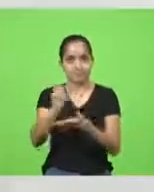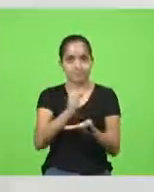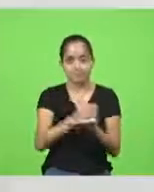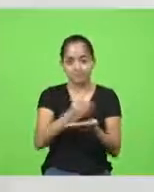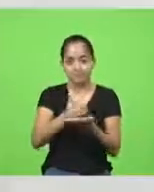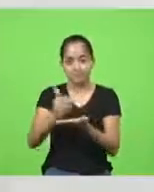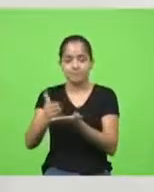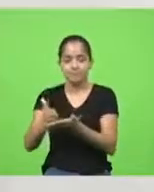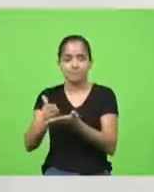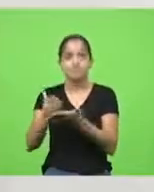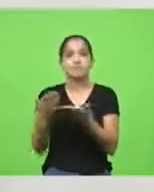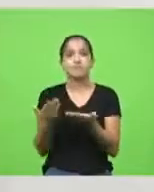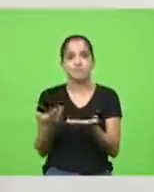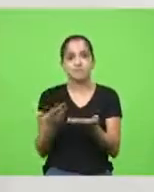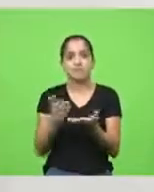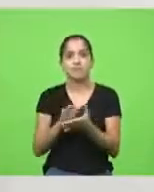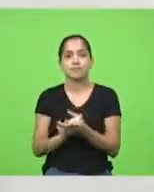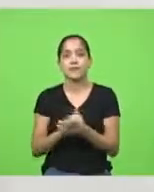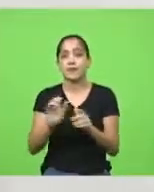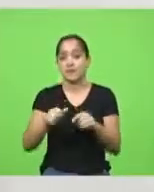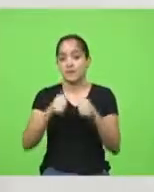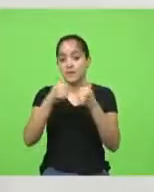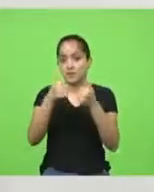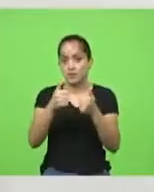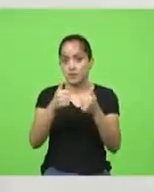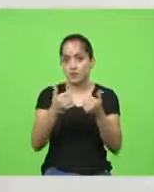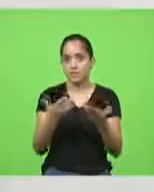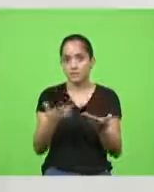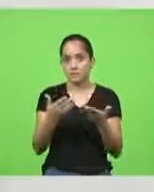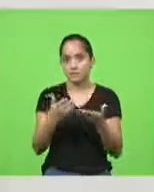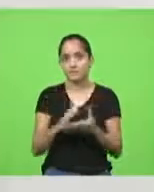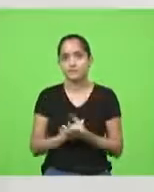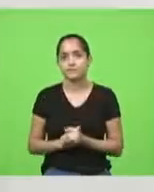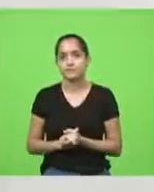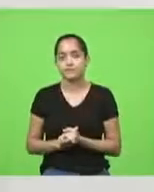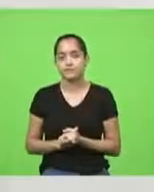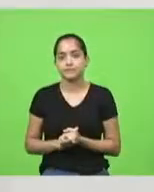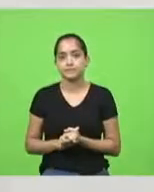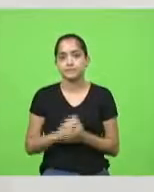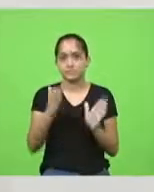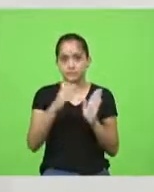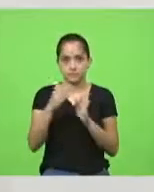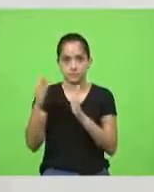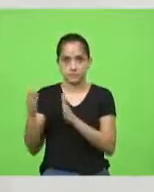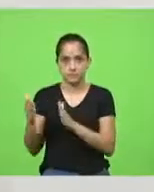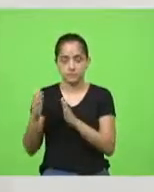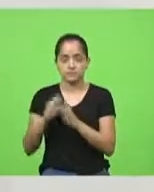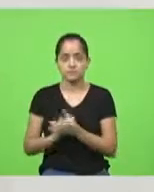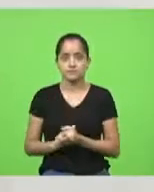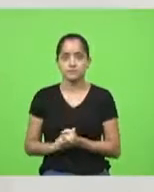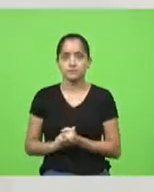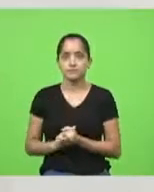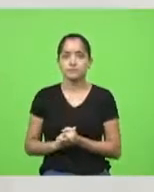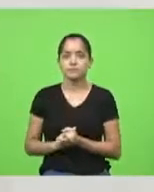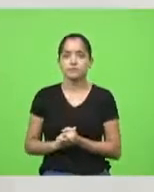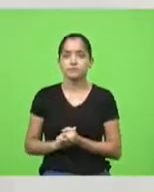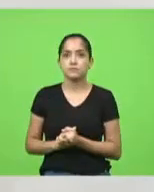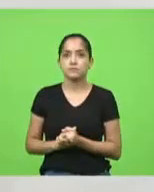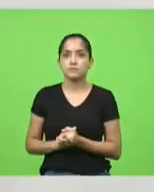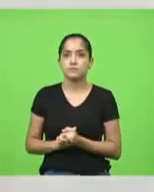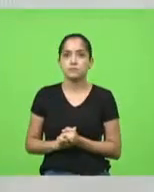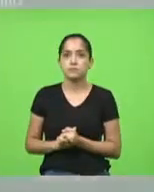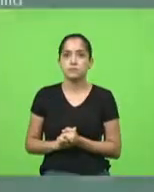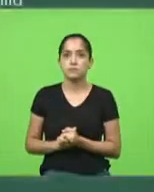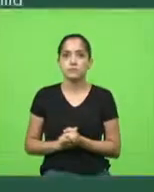seus investimentos de melhoramento nas propriedades. Passa para o slide seguinte. O